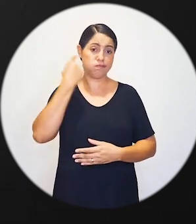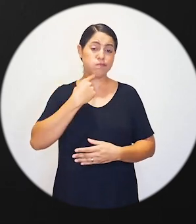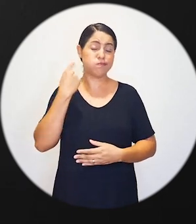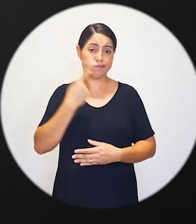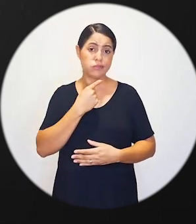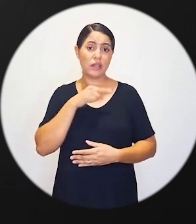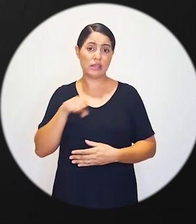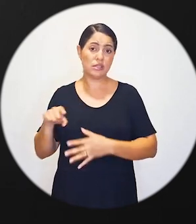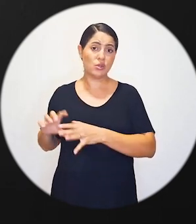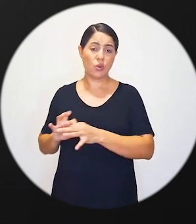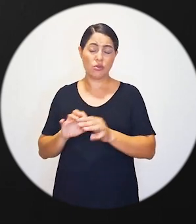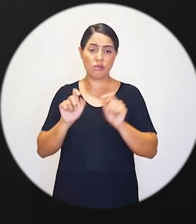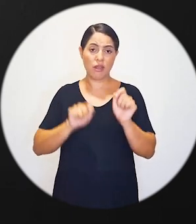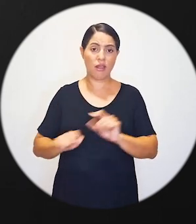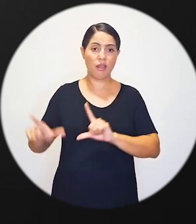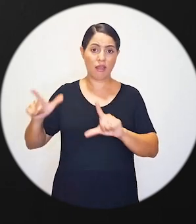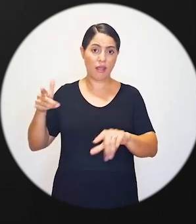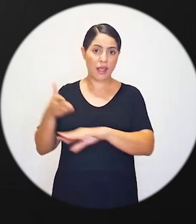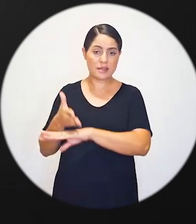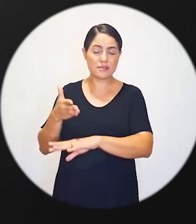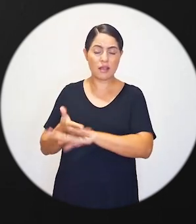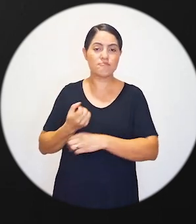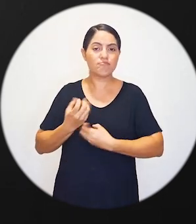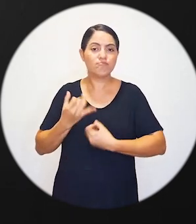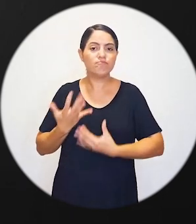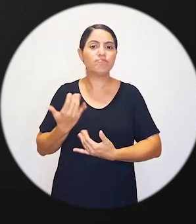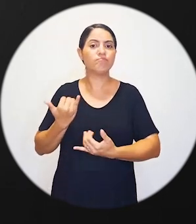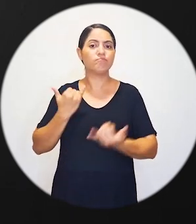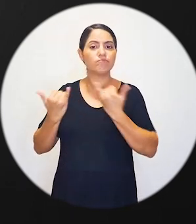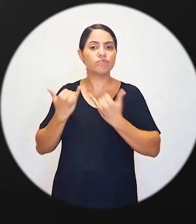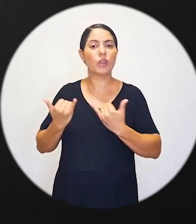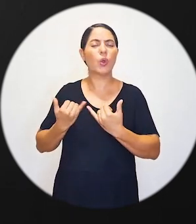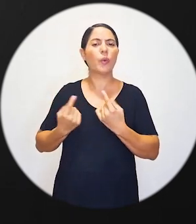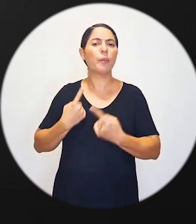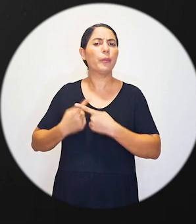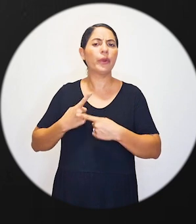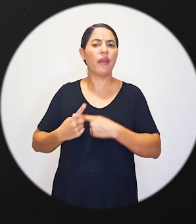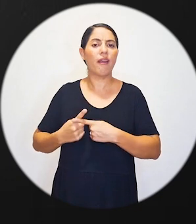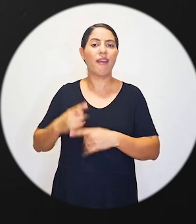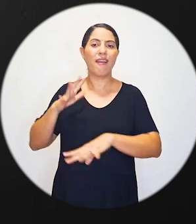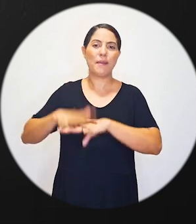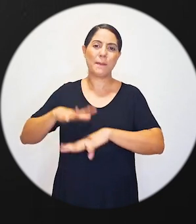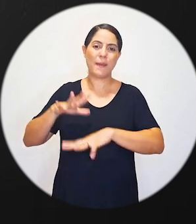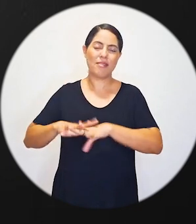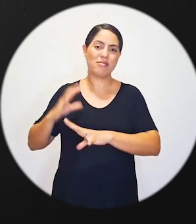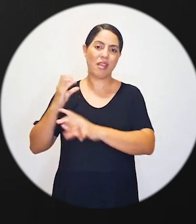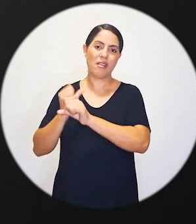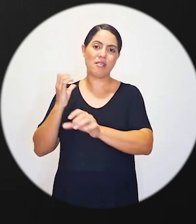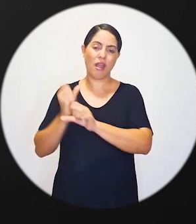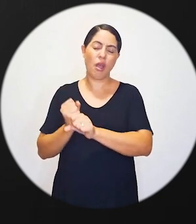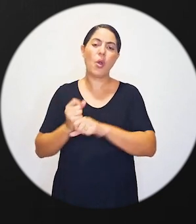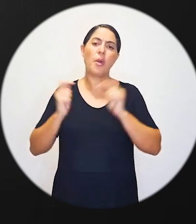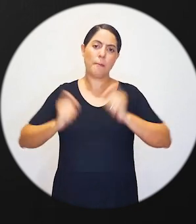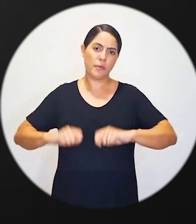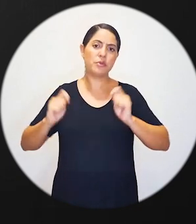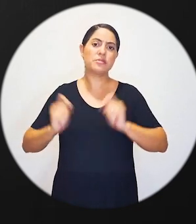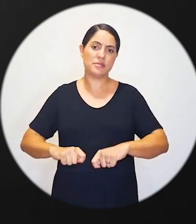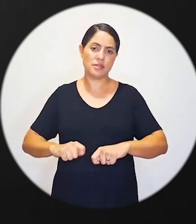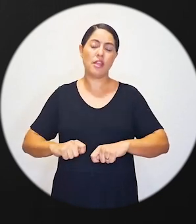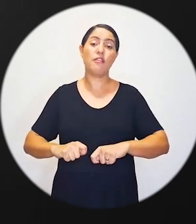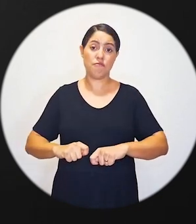advocacia, então, tendo acesso a isso, ela tem mais informações, inclusive para elaborar cálculos e fazer